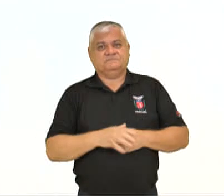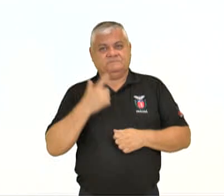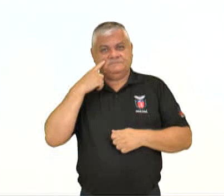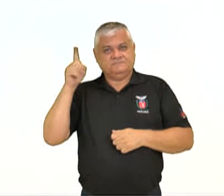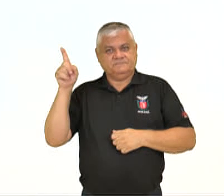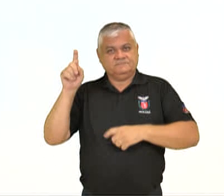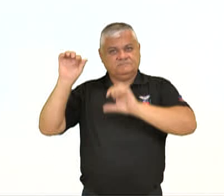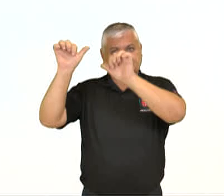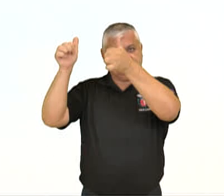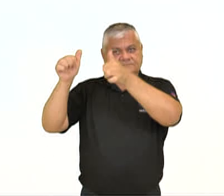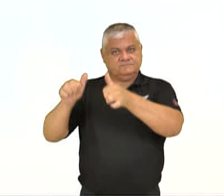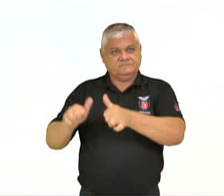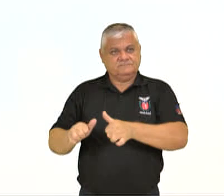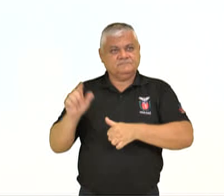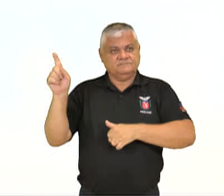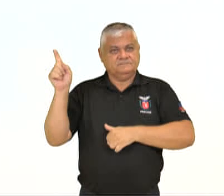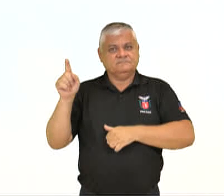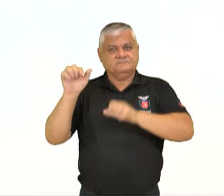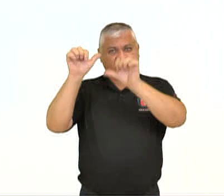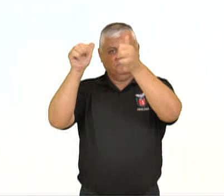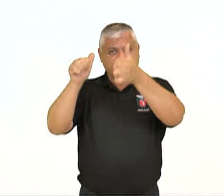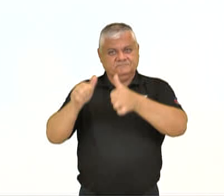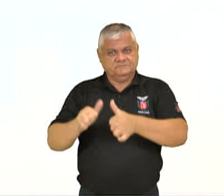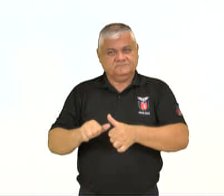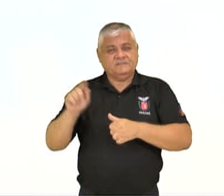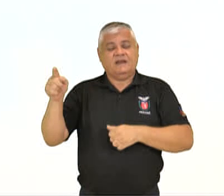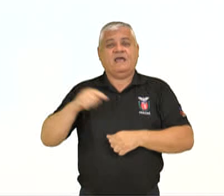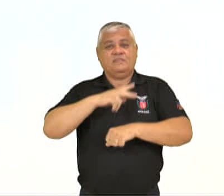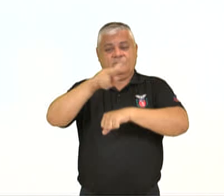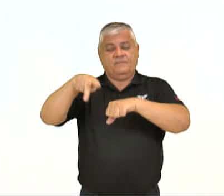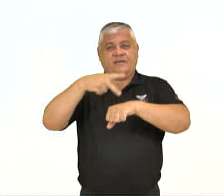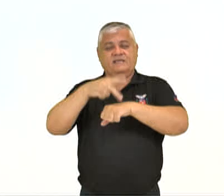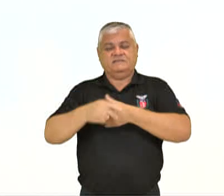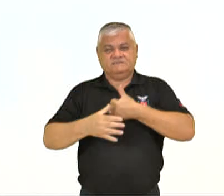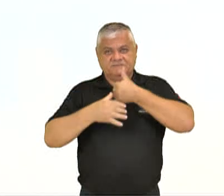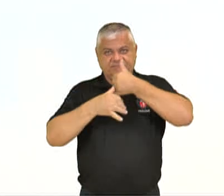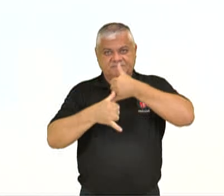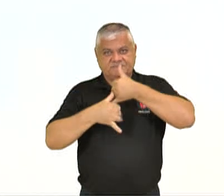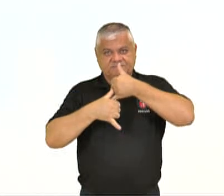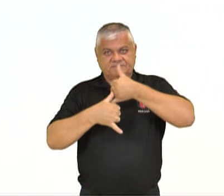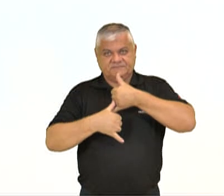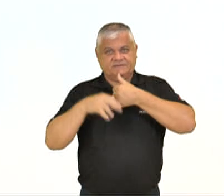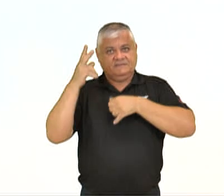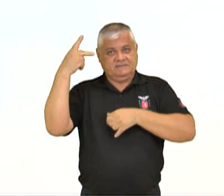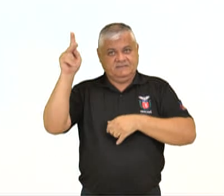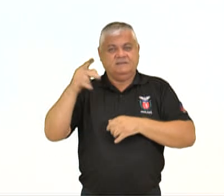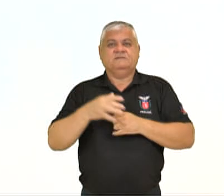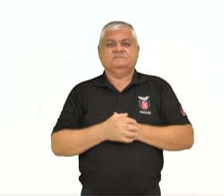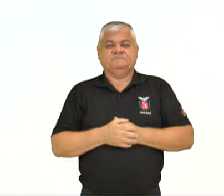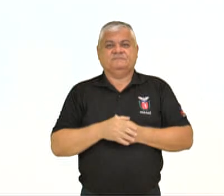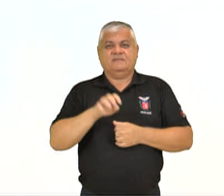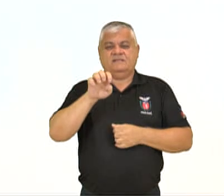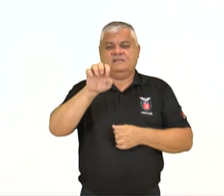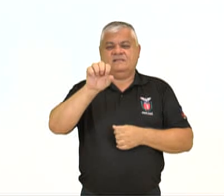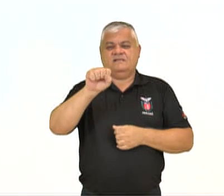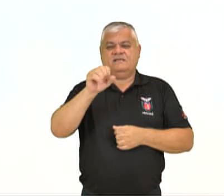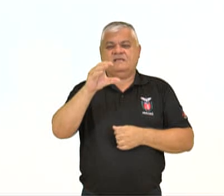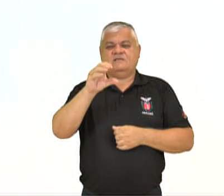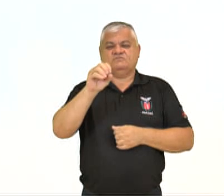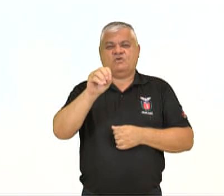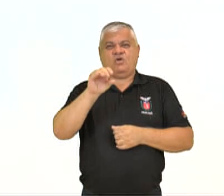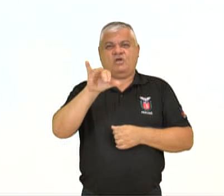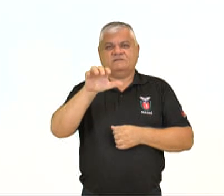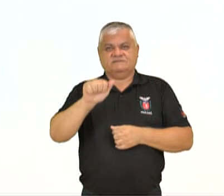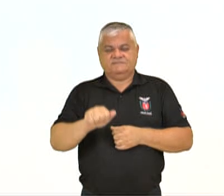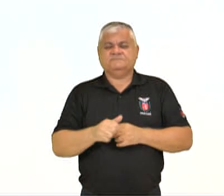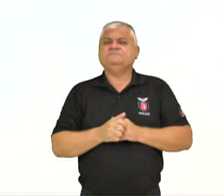de Adam Smith, né, em Edimburgo, na Escócia, que é o país dele de origem. Essa ideia